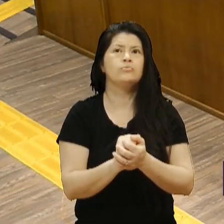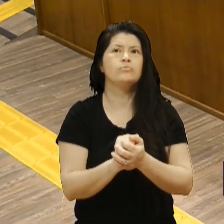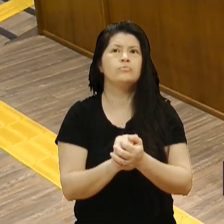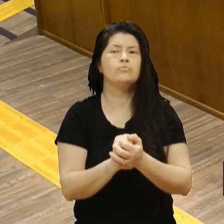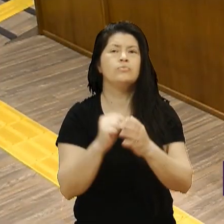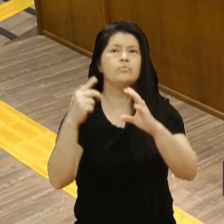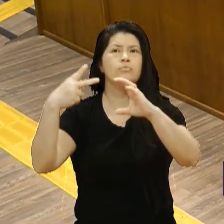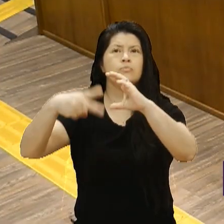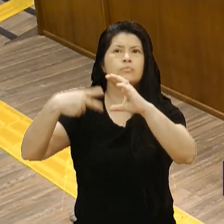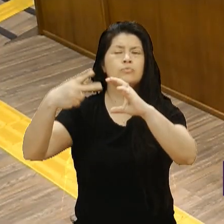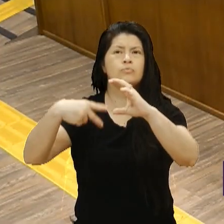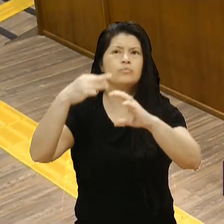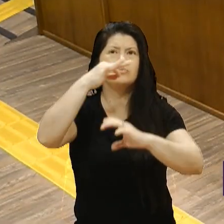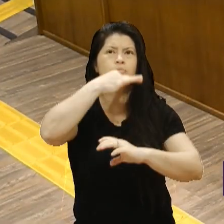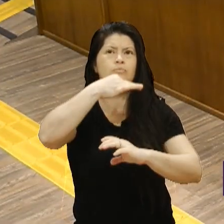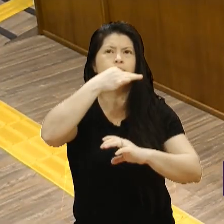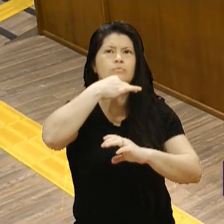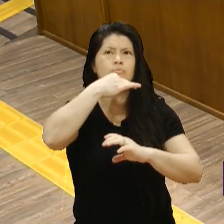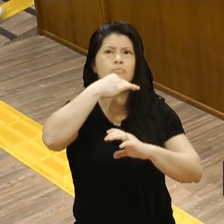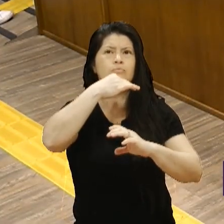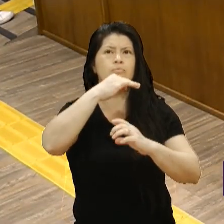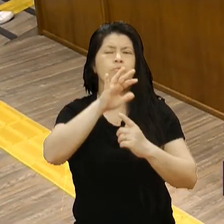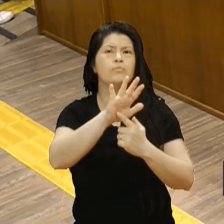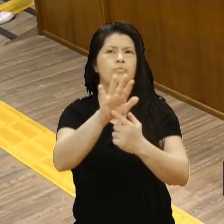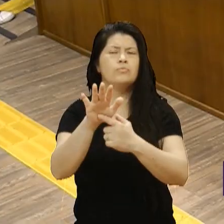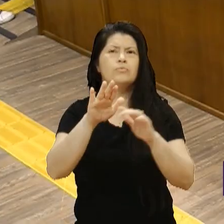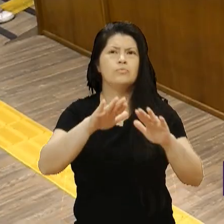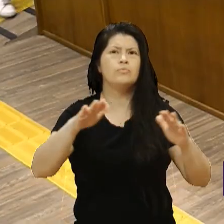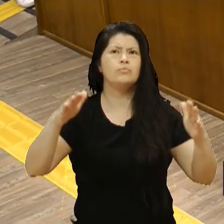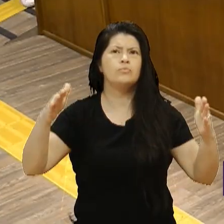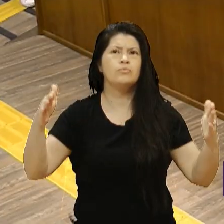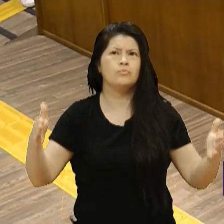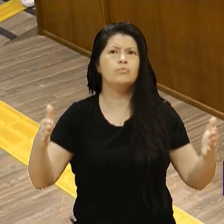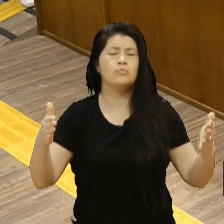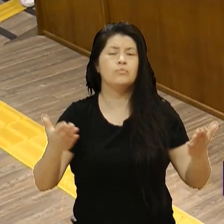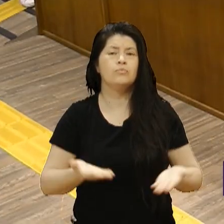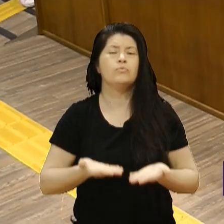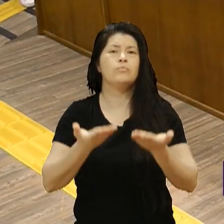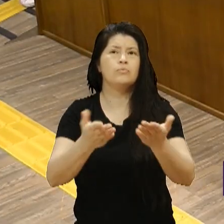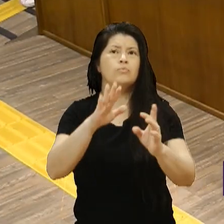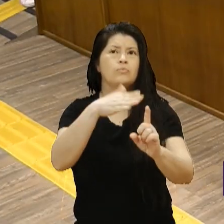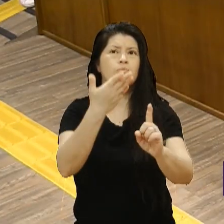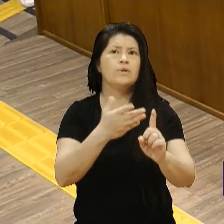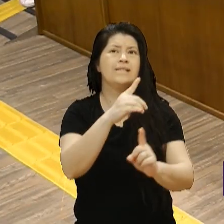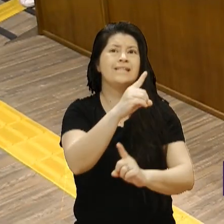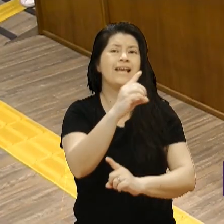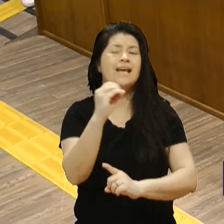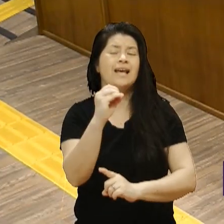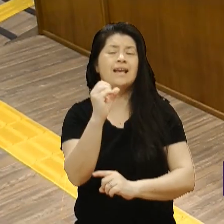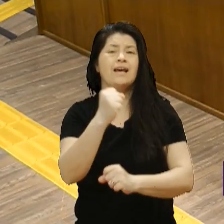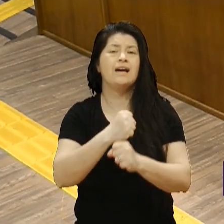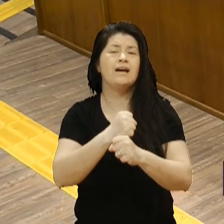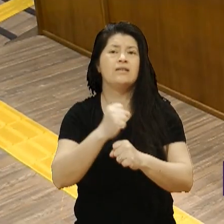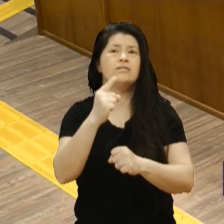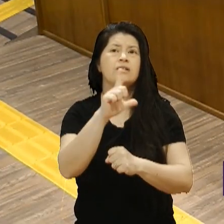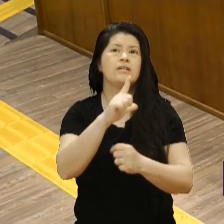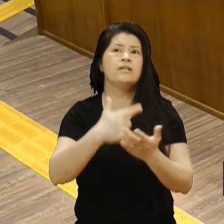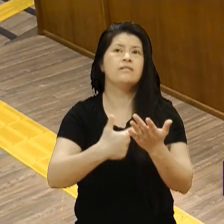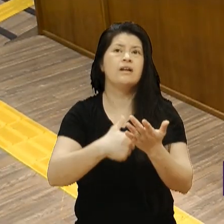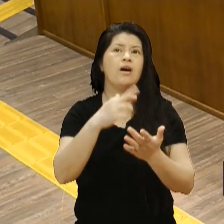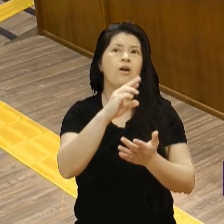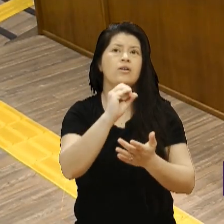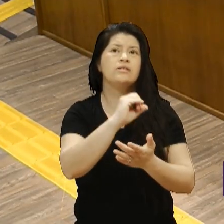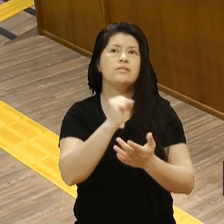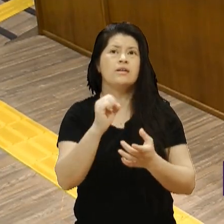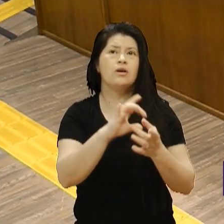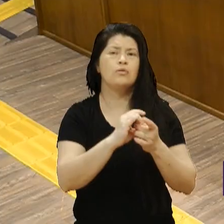A Câmara Municipal de Caxias do Sul, por iniciativa da mesa diretora, presta homenagem aos 100 anos da Livraria Rossi. Ligada